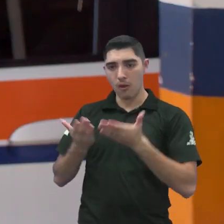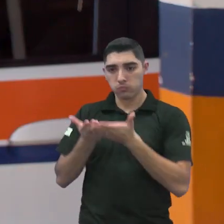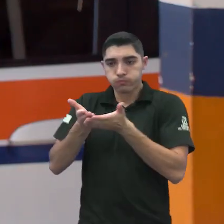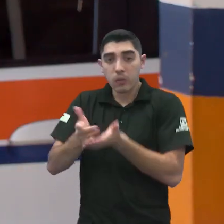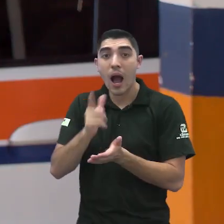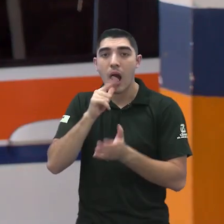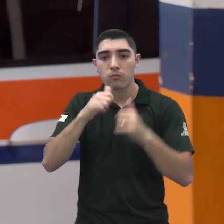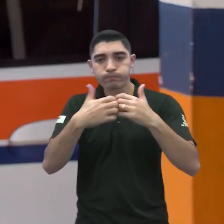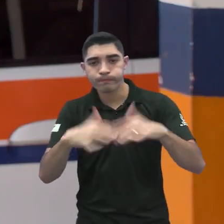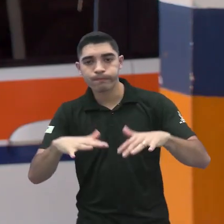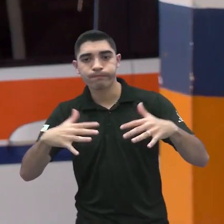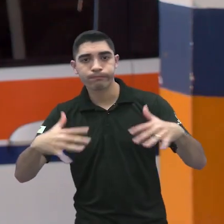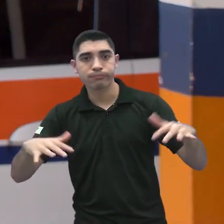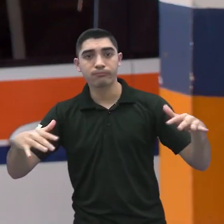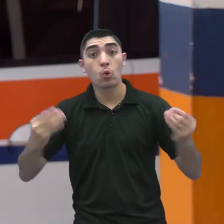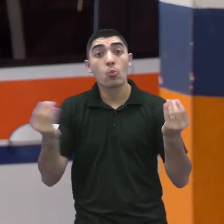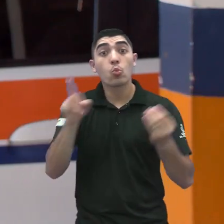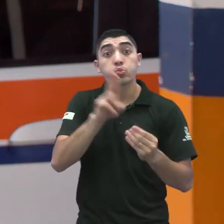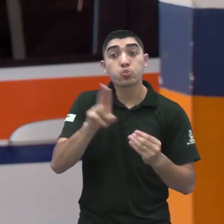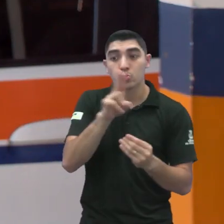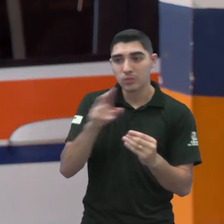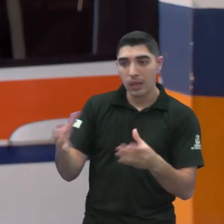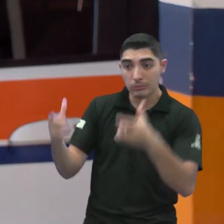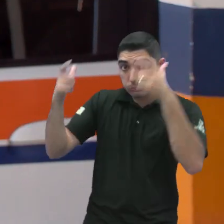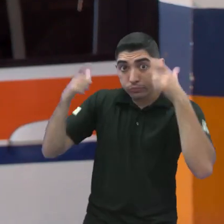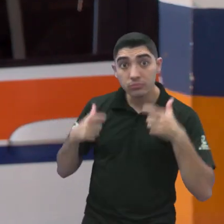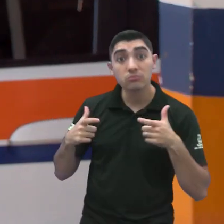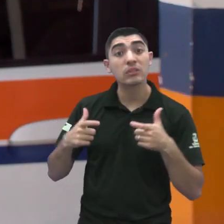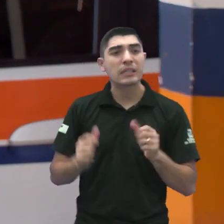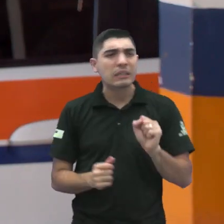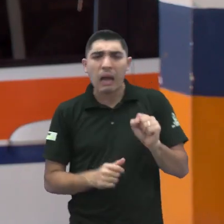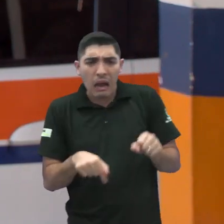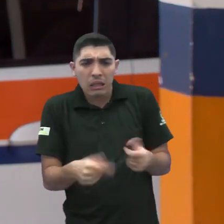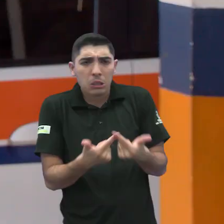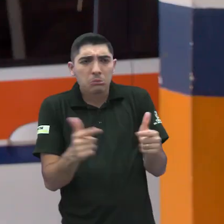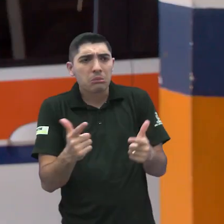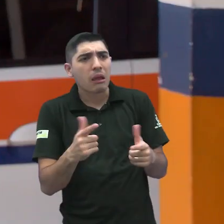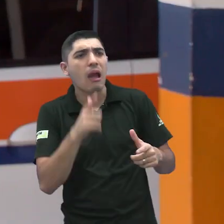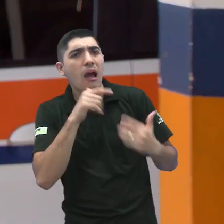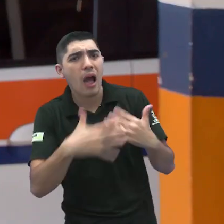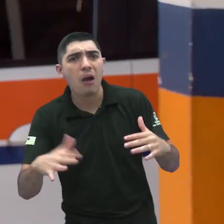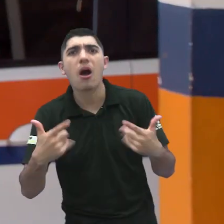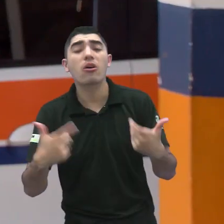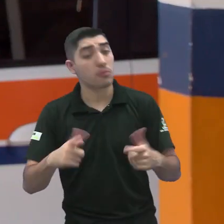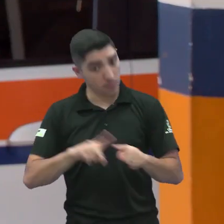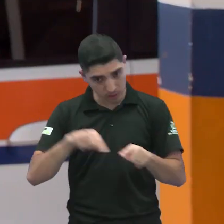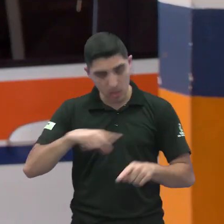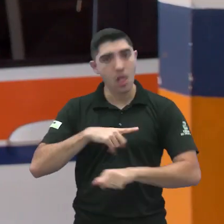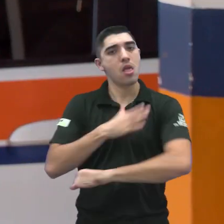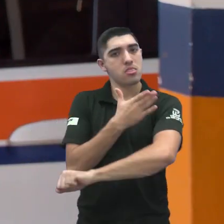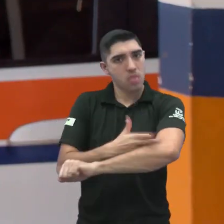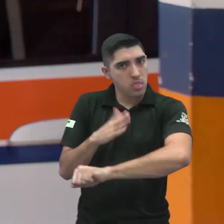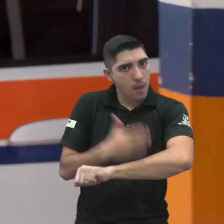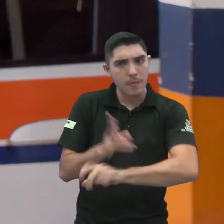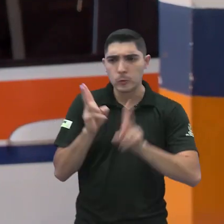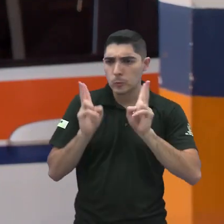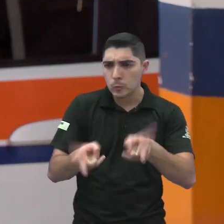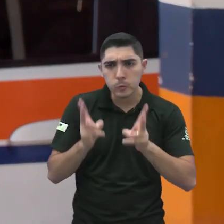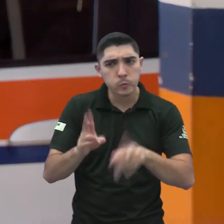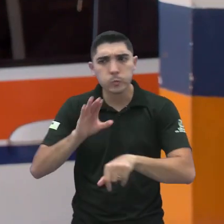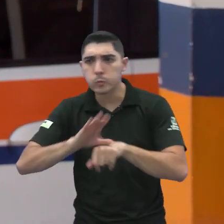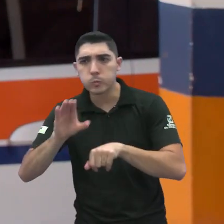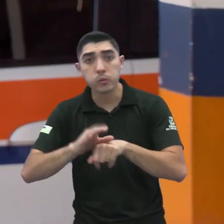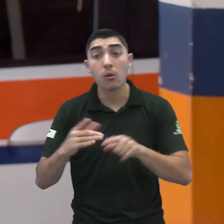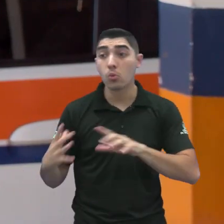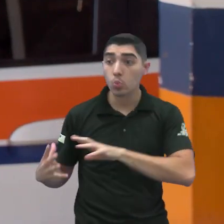Fazendo treinamento para resgate aquático, para você ter uma ideia, mesmo sem ter ocorrência. Então aqui é treinamento o tempo todo, capacitação o